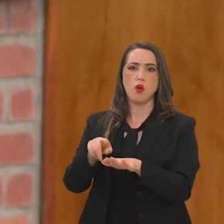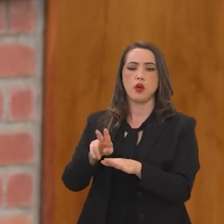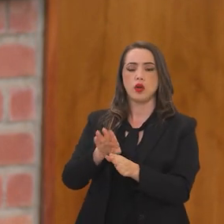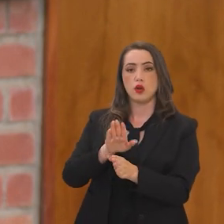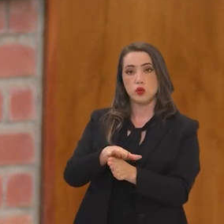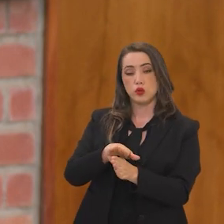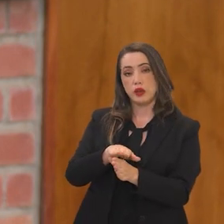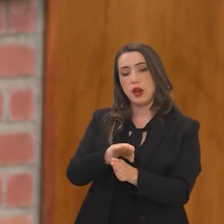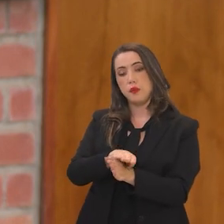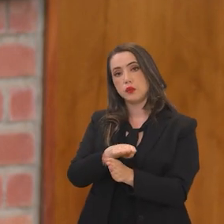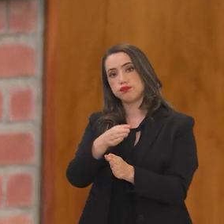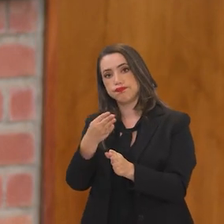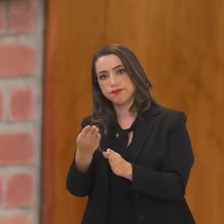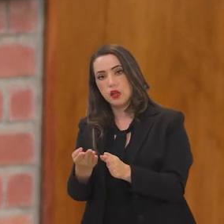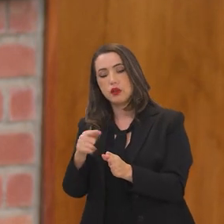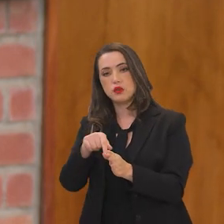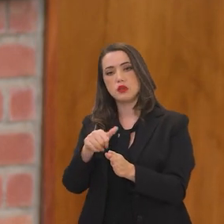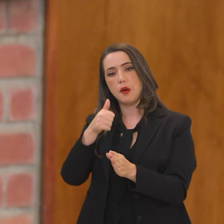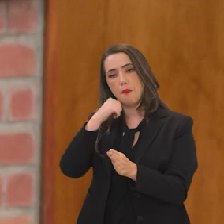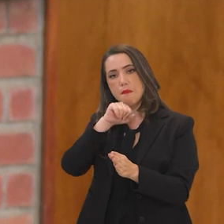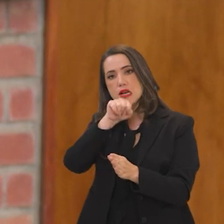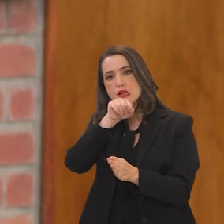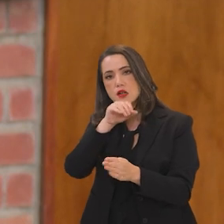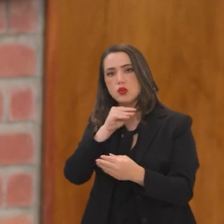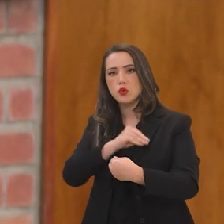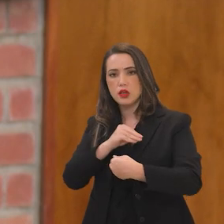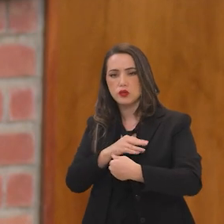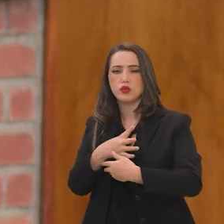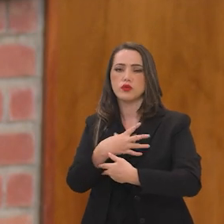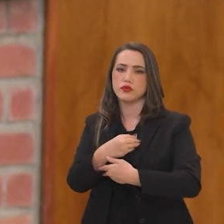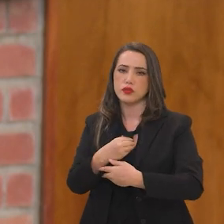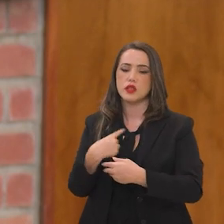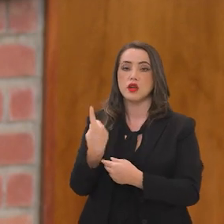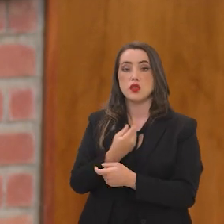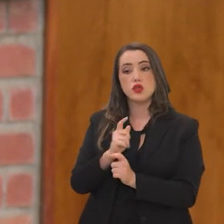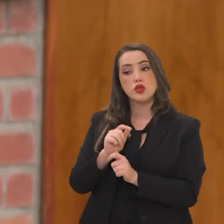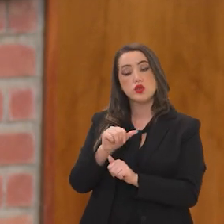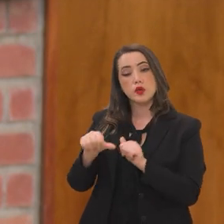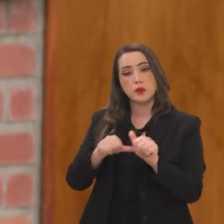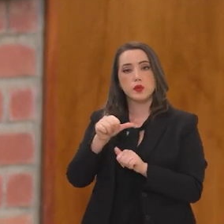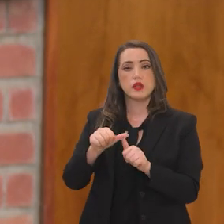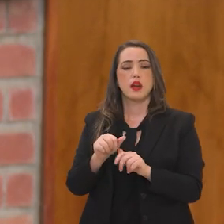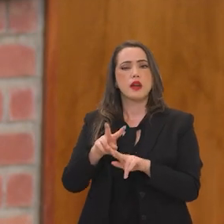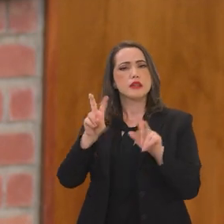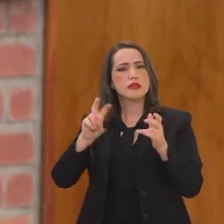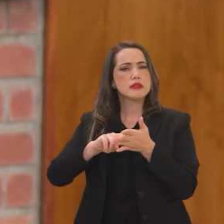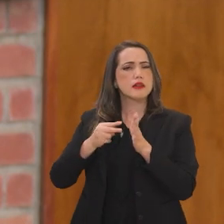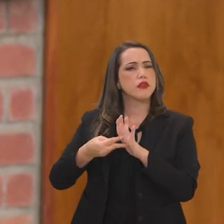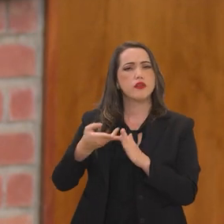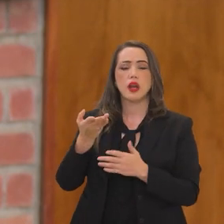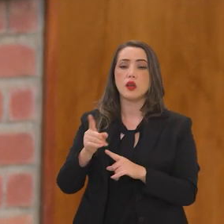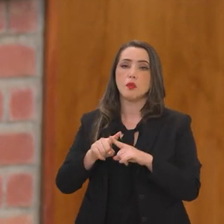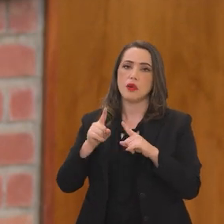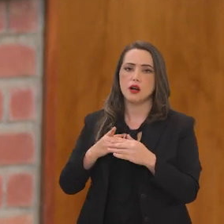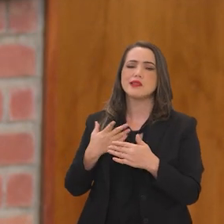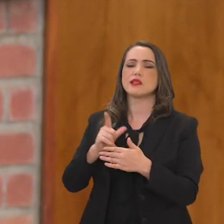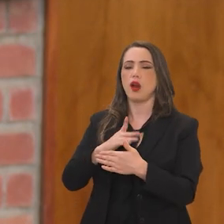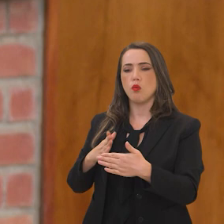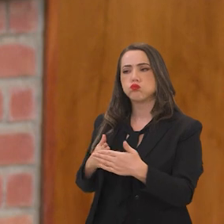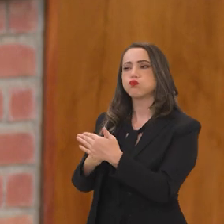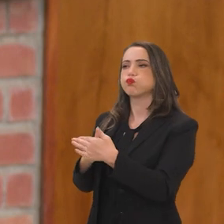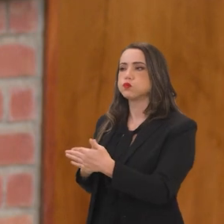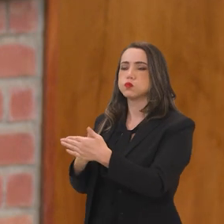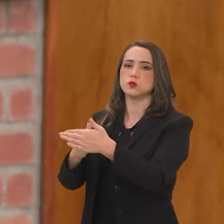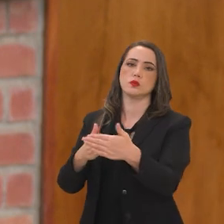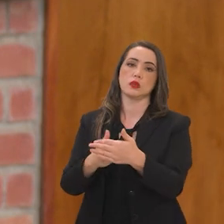foi um avanço a gente quer avançar ainda mais que é modernizar esse conceito de parentalidade mas eu acho que ainda são muitas barreiras